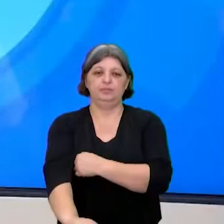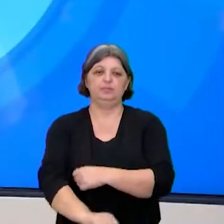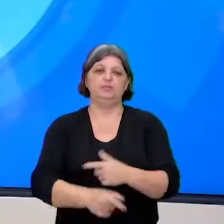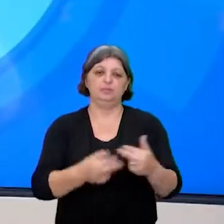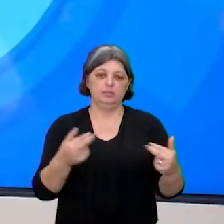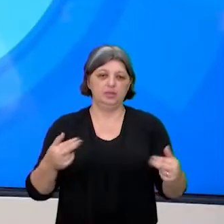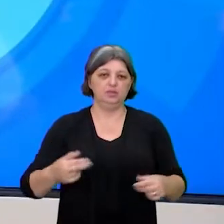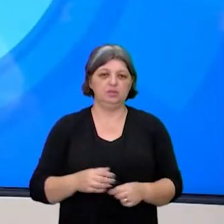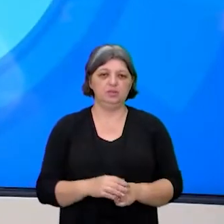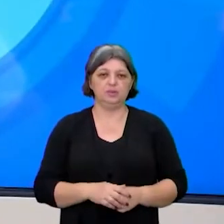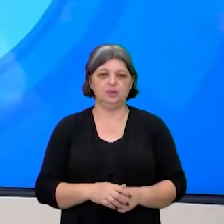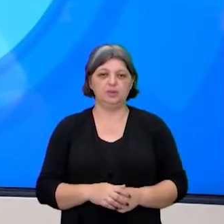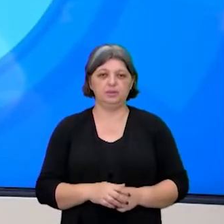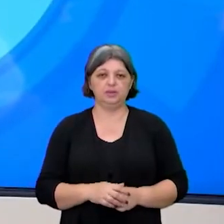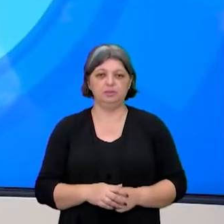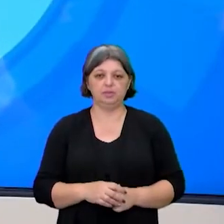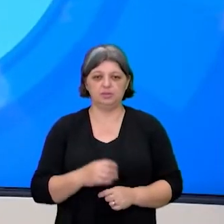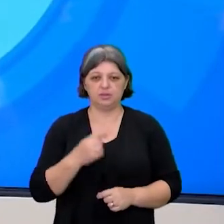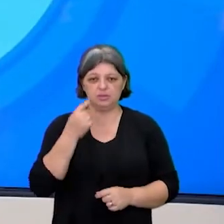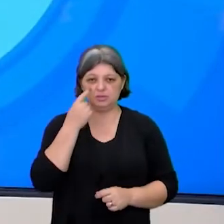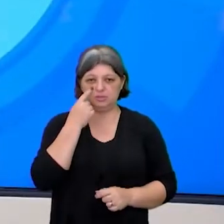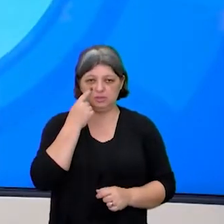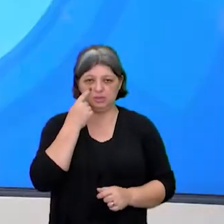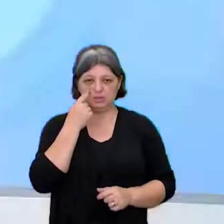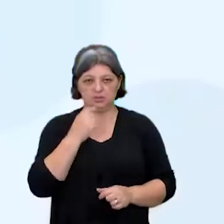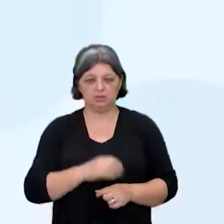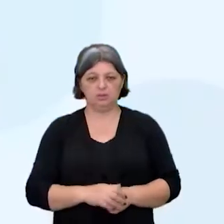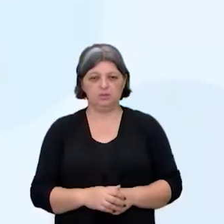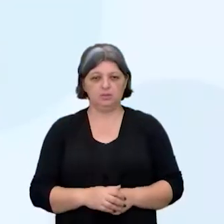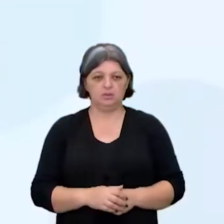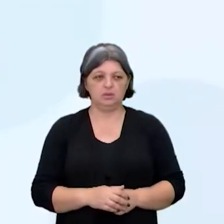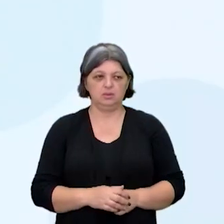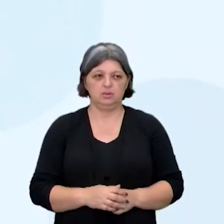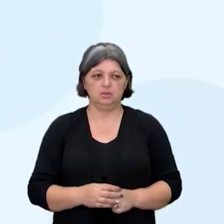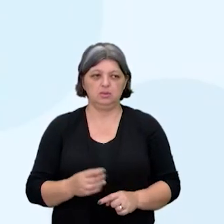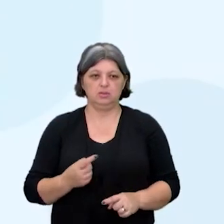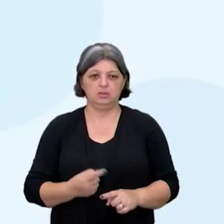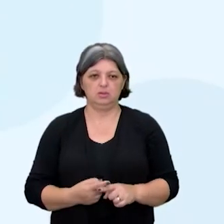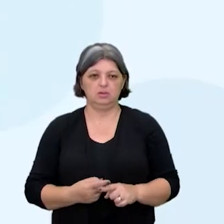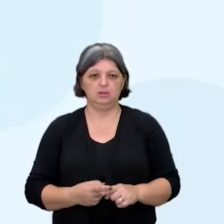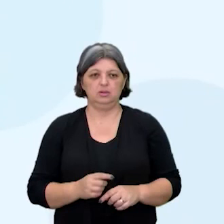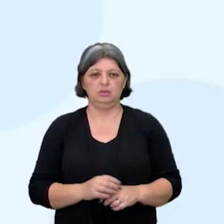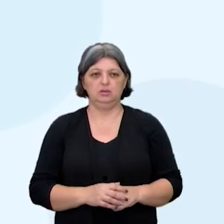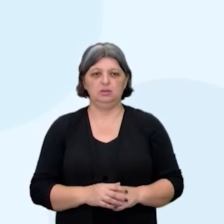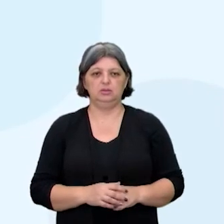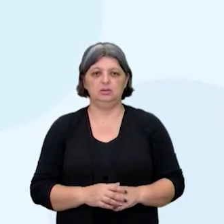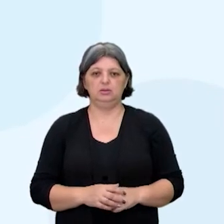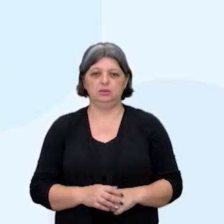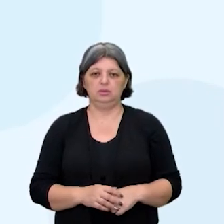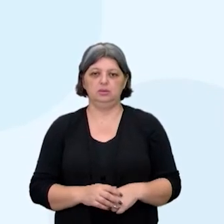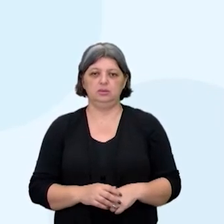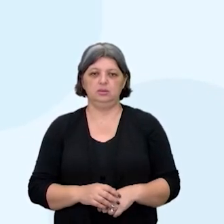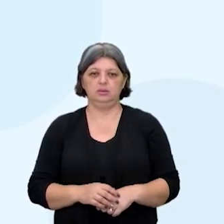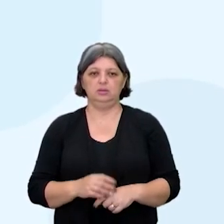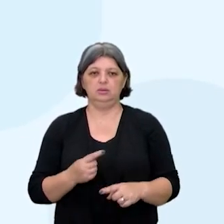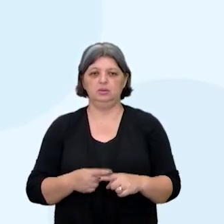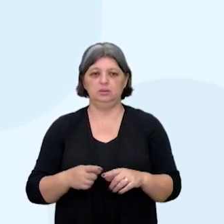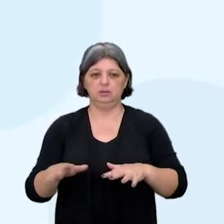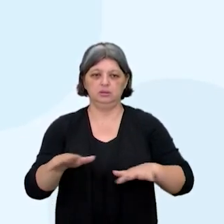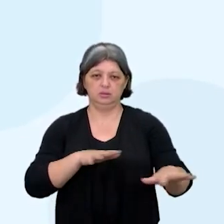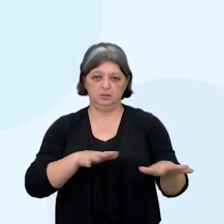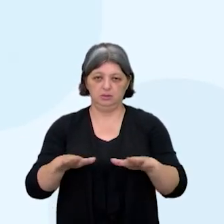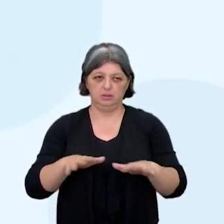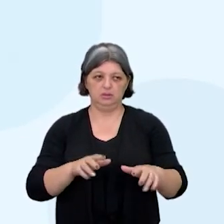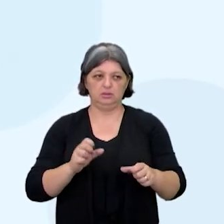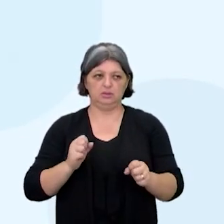expressas. E a outra questão que Laban fala é o peso. Peso são forças usadas pelo corpo em relação